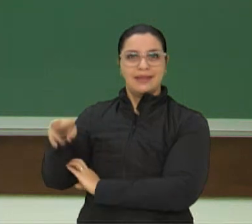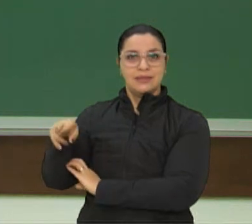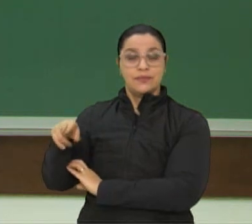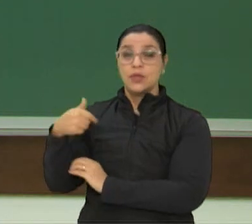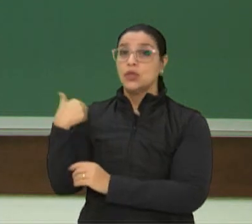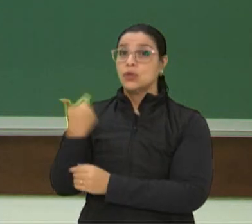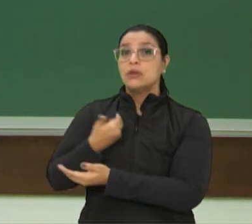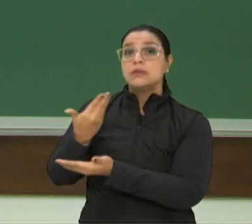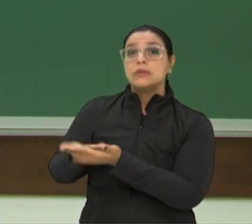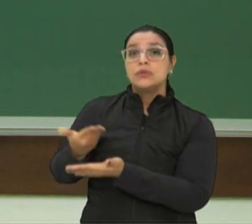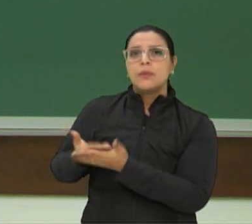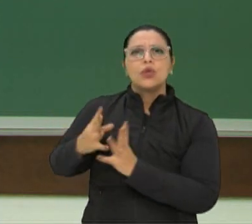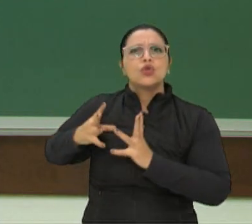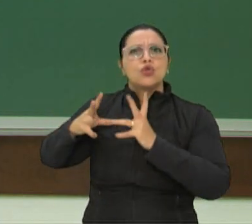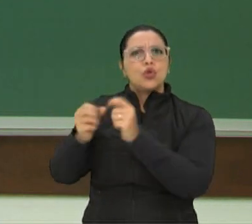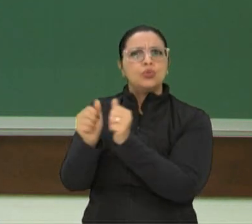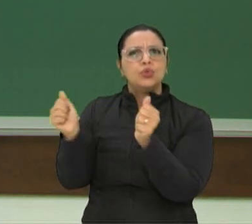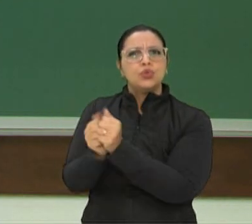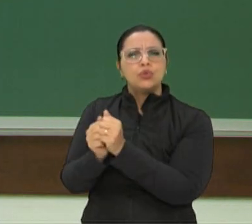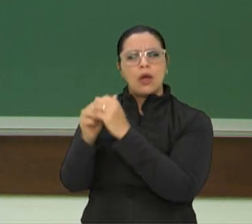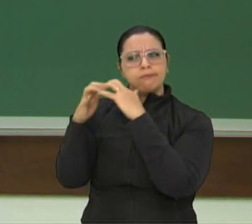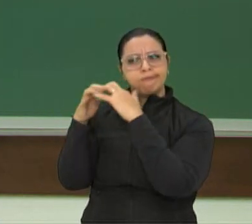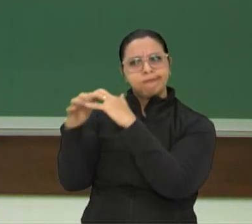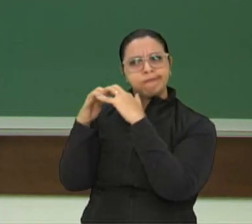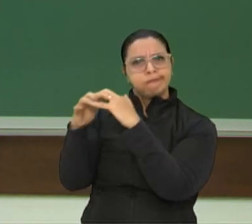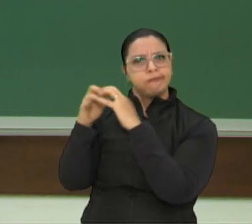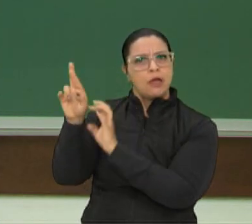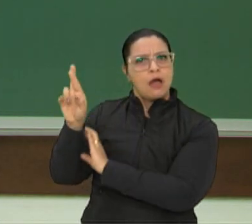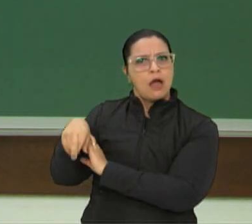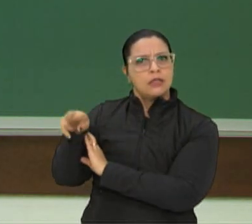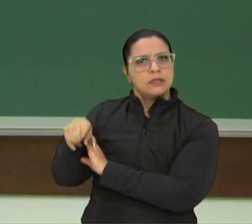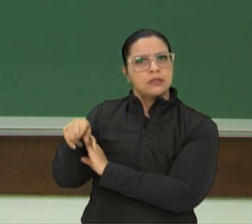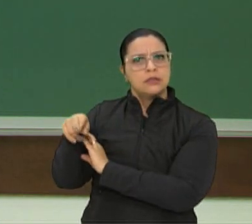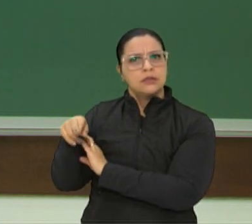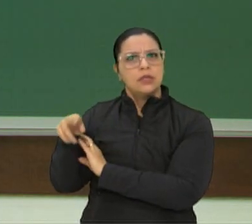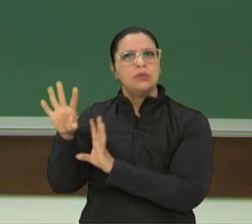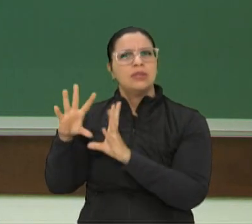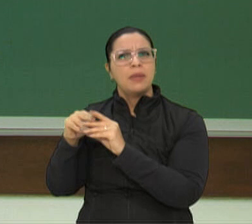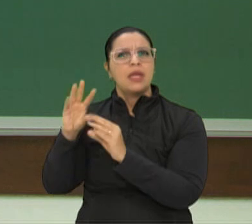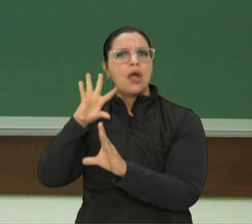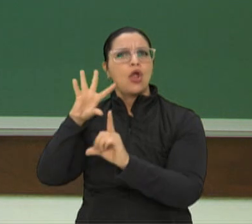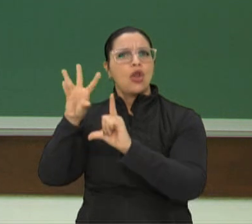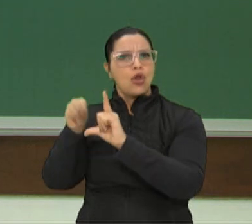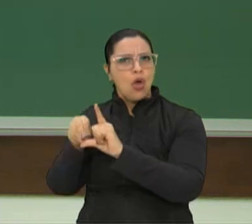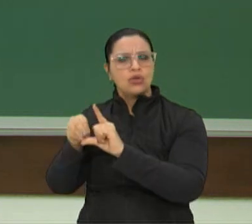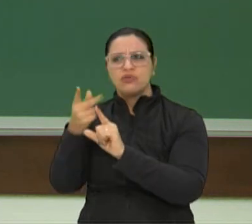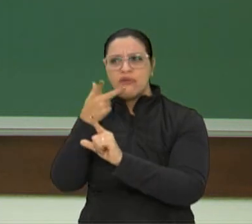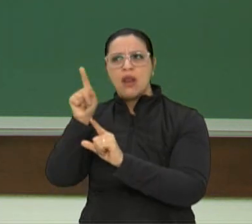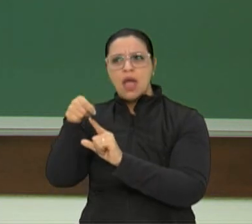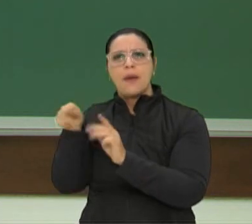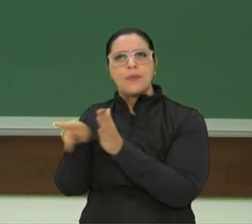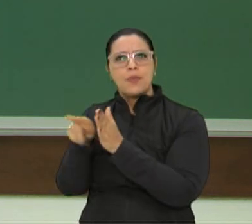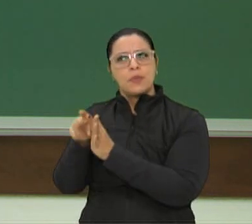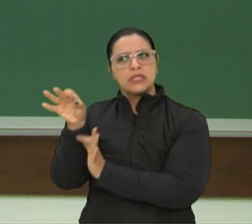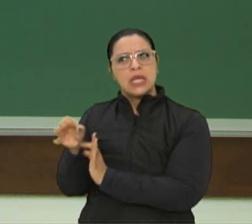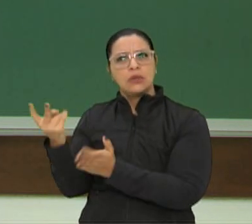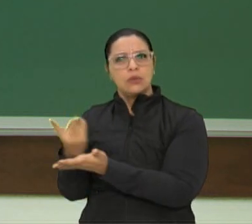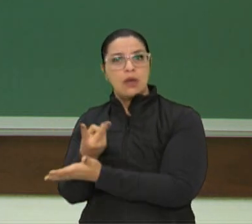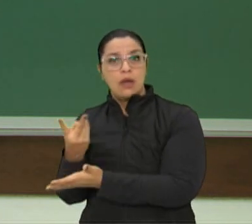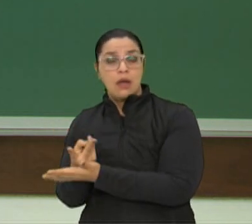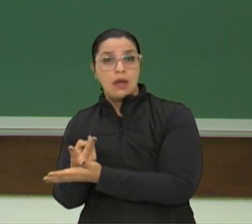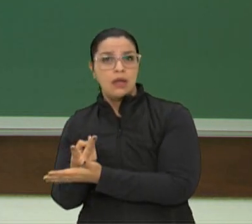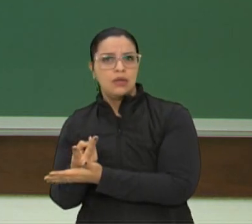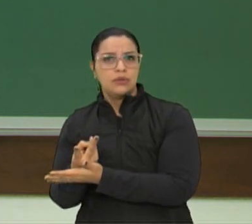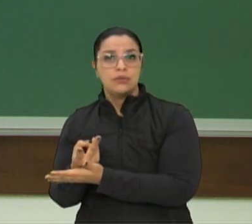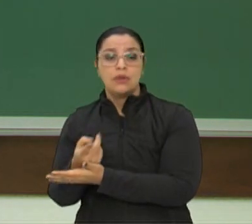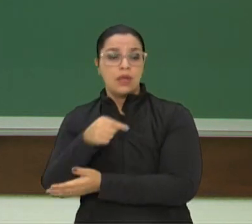até agora, né, eles estão pensando de uma maneira racional, né, de A mais B, uma maneira lógica de você dizer que algo é certo ou é errado,